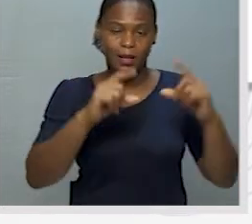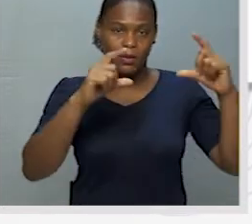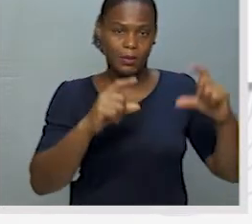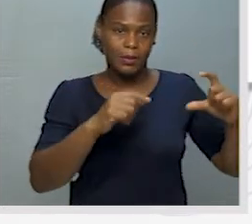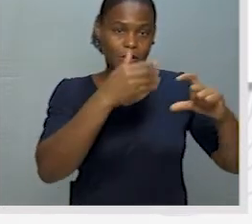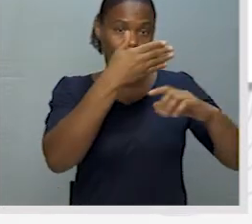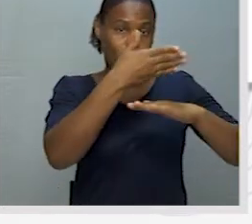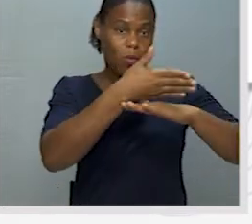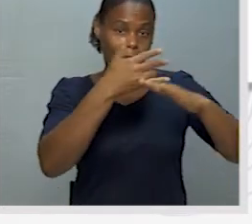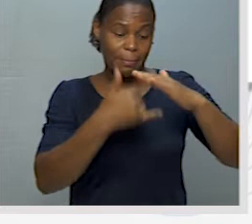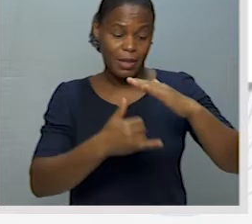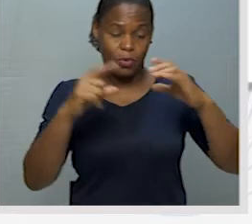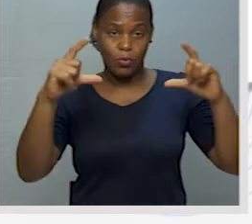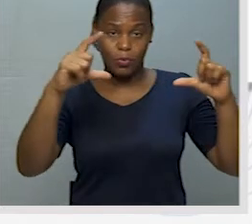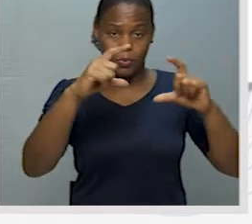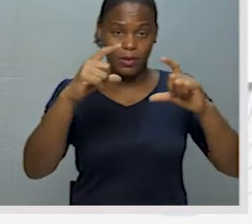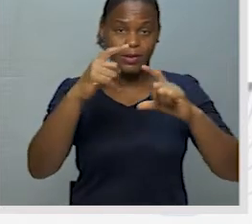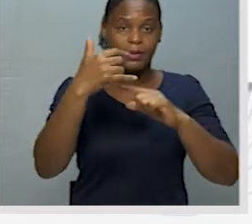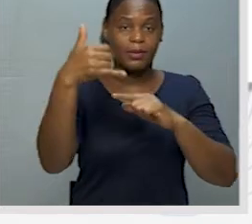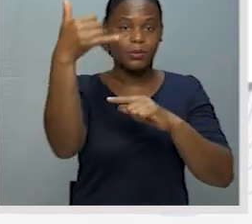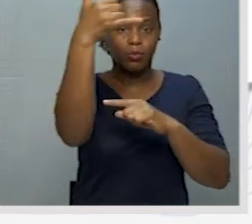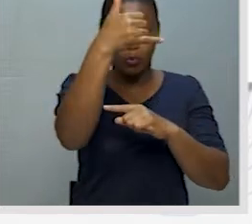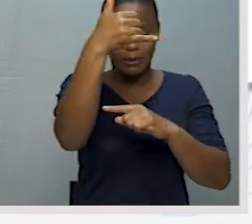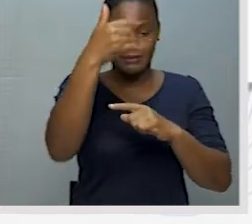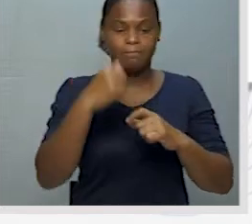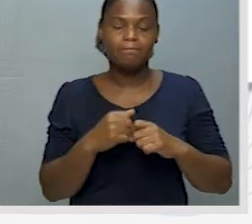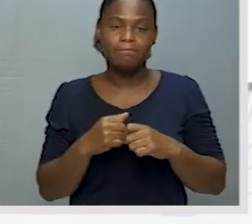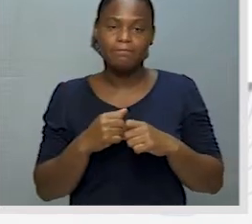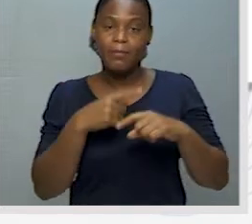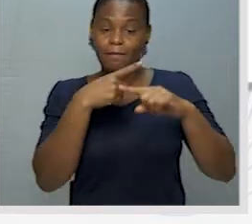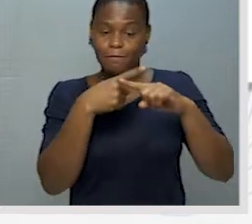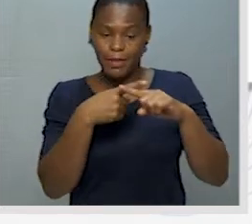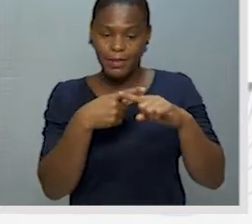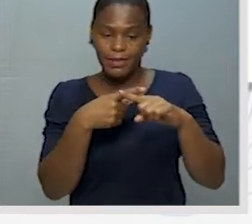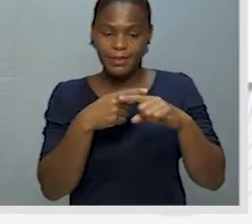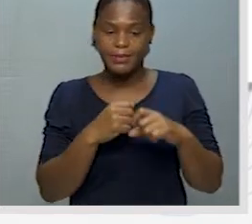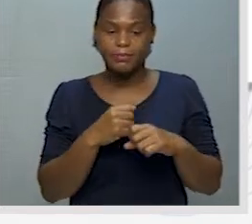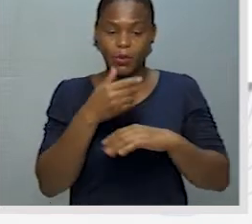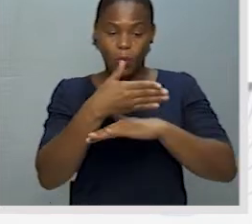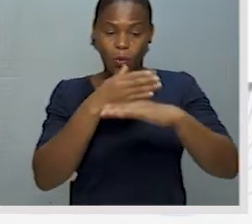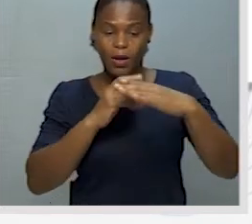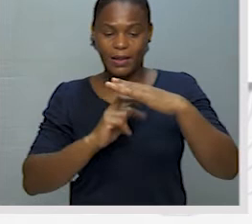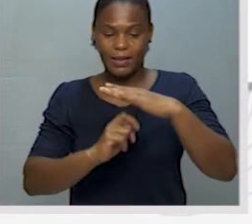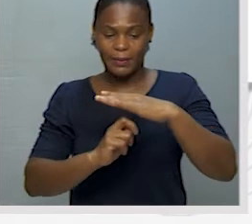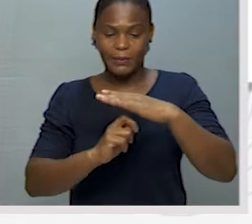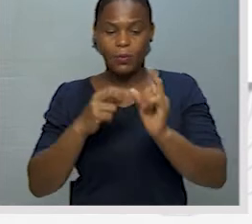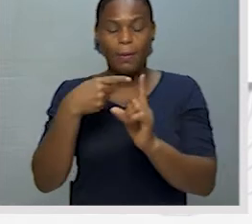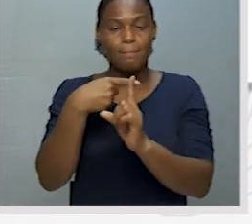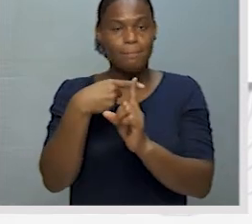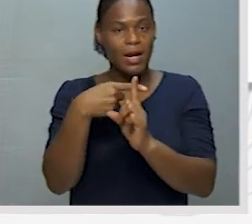Abrir parênteses, 1/2, fechar parênteses, elevado a 2, vezes